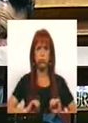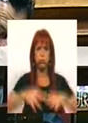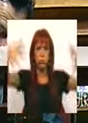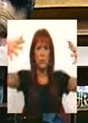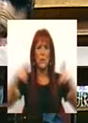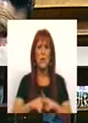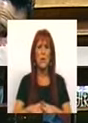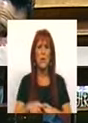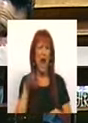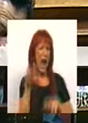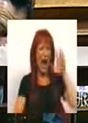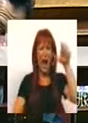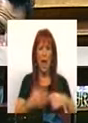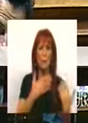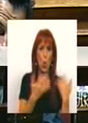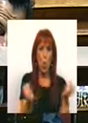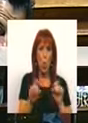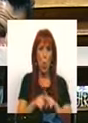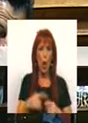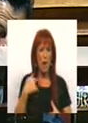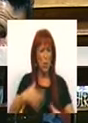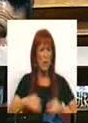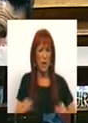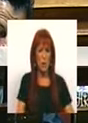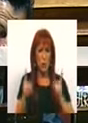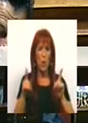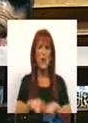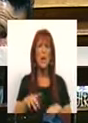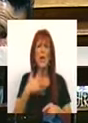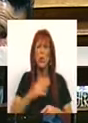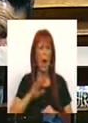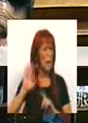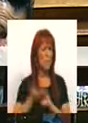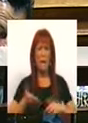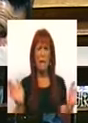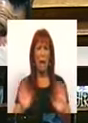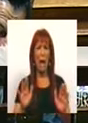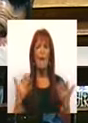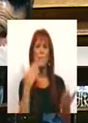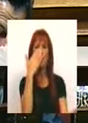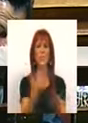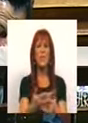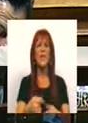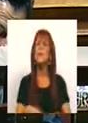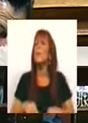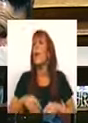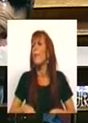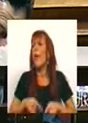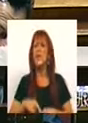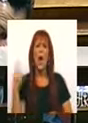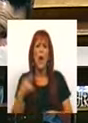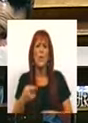e um acicatar irresponsável da intolerância em total impunidade e perante a complacência das